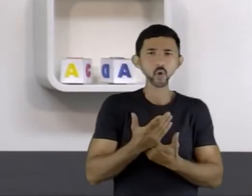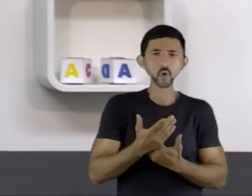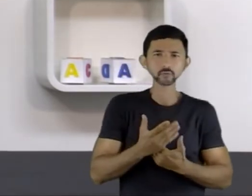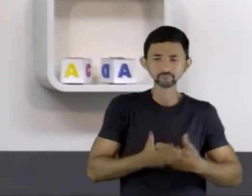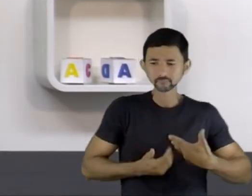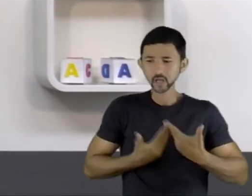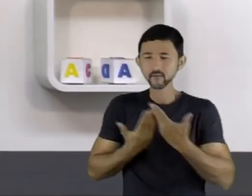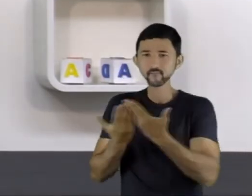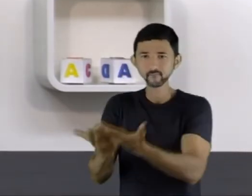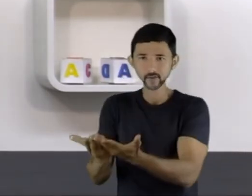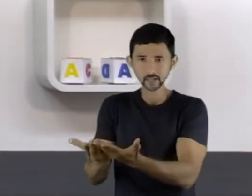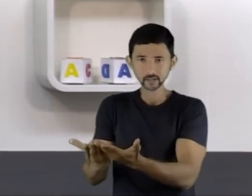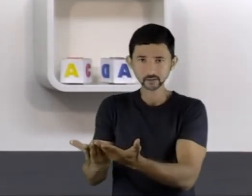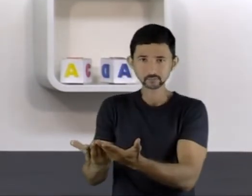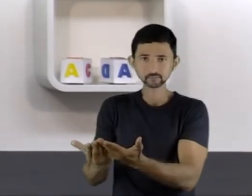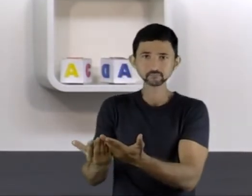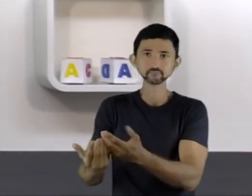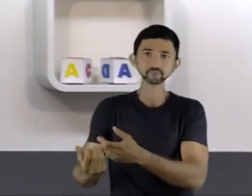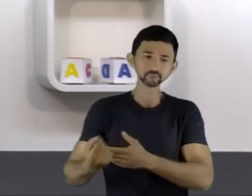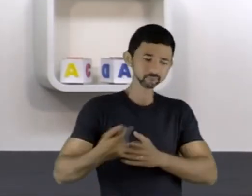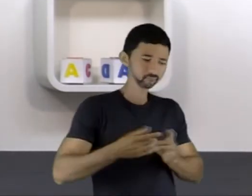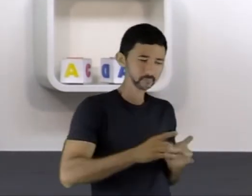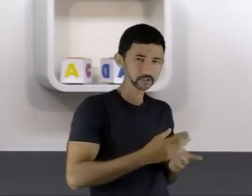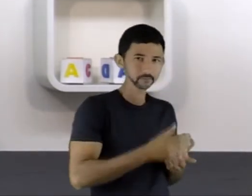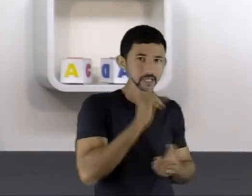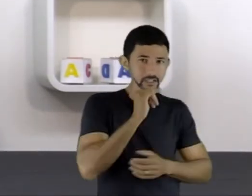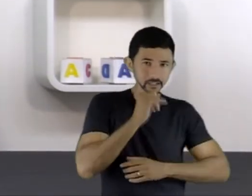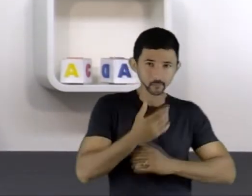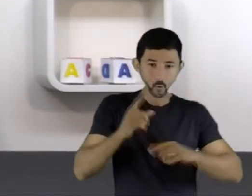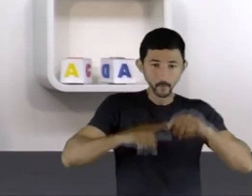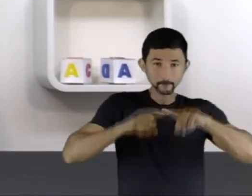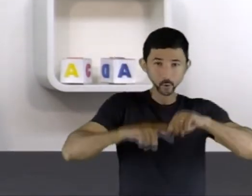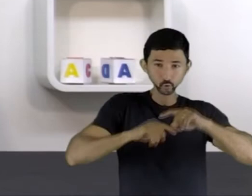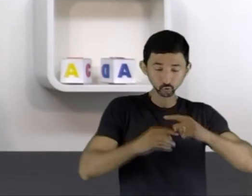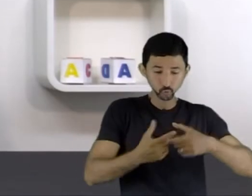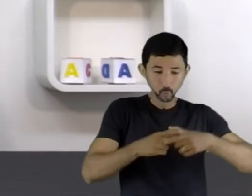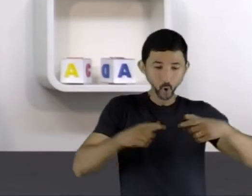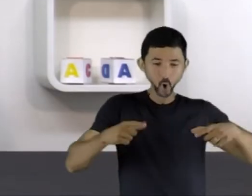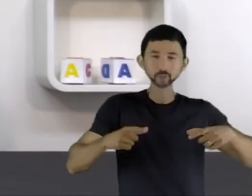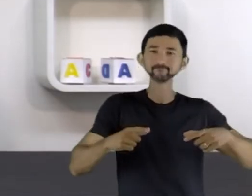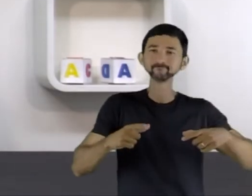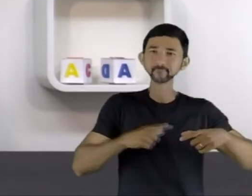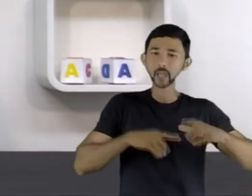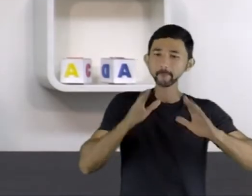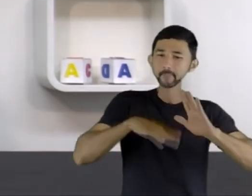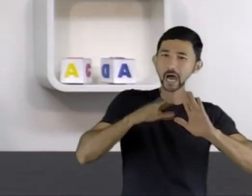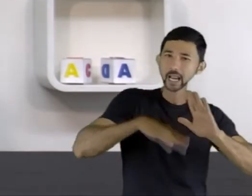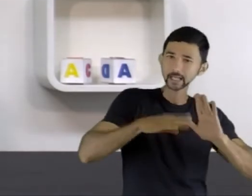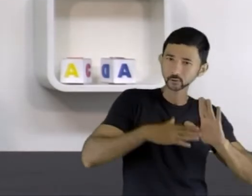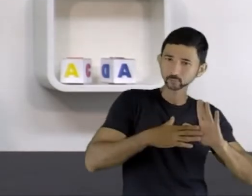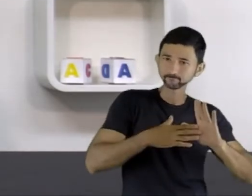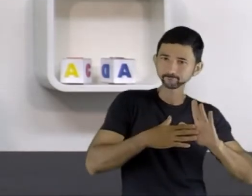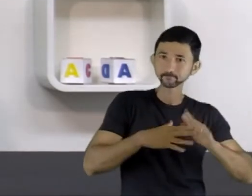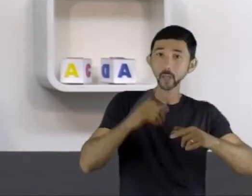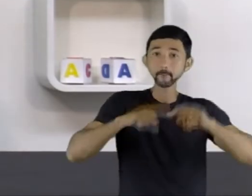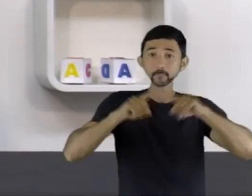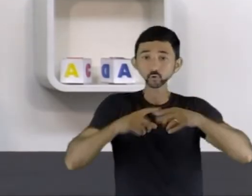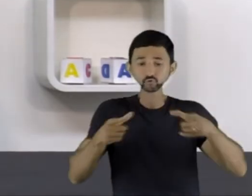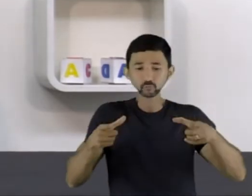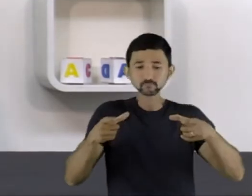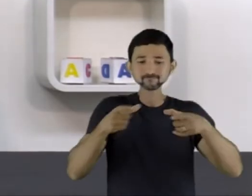procura. Quanto mais se tem no mercado, mais barato fica. Quanto menos se tem no mercado, mais caro